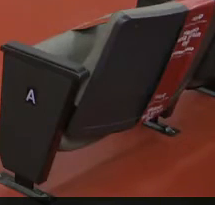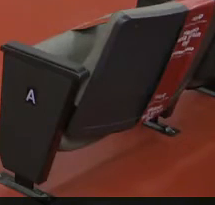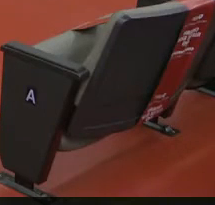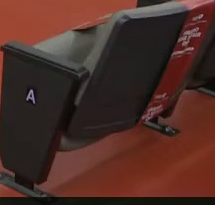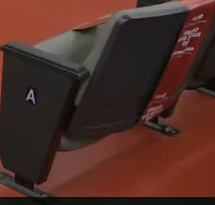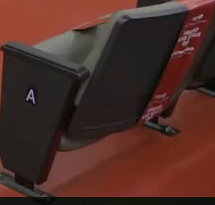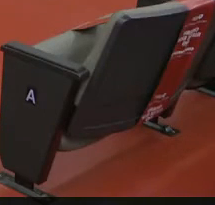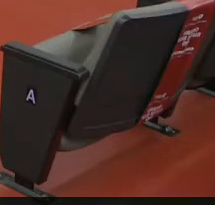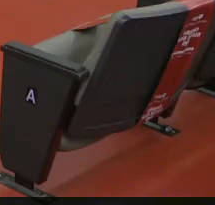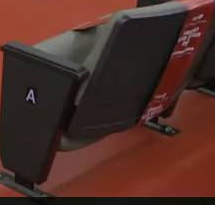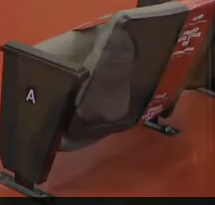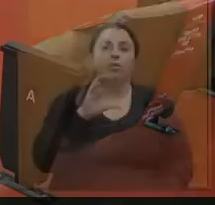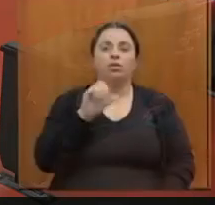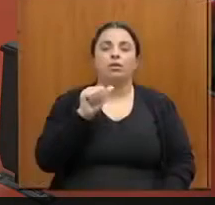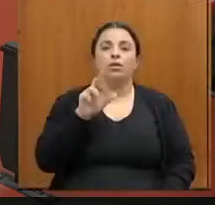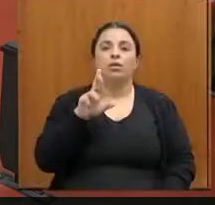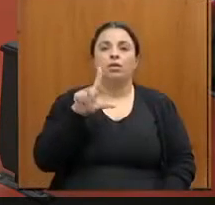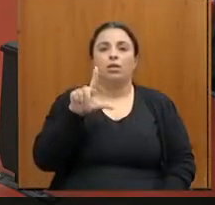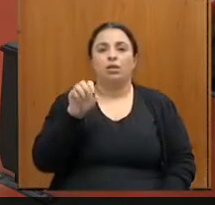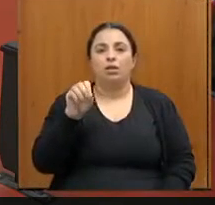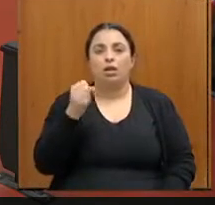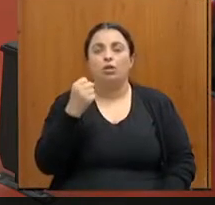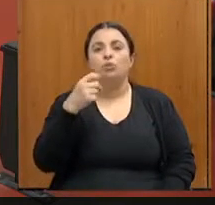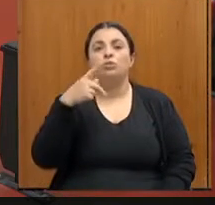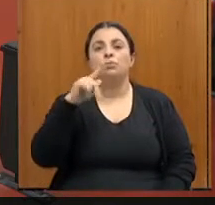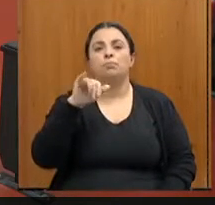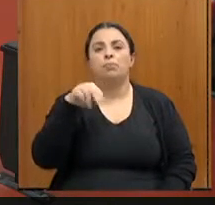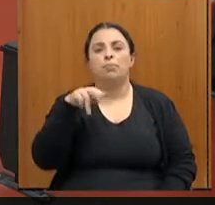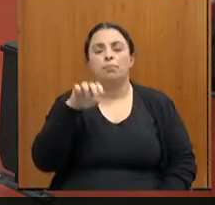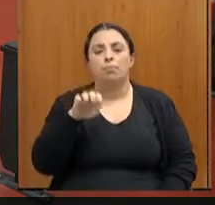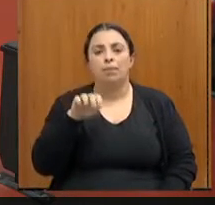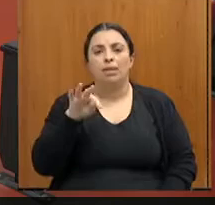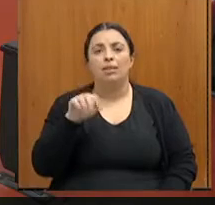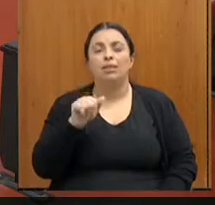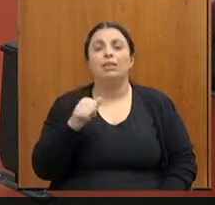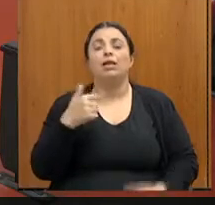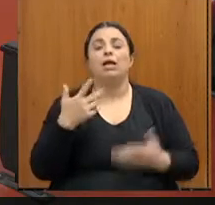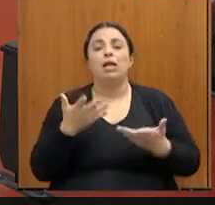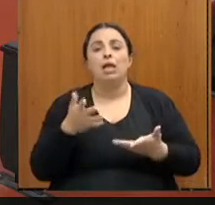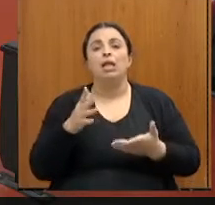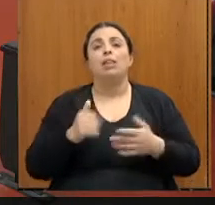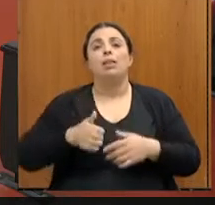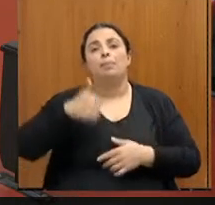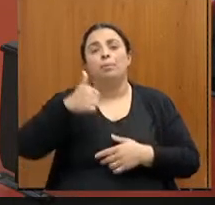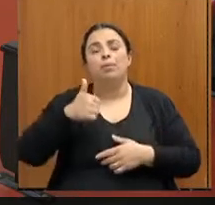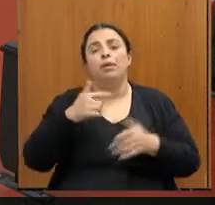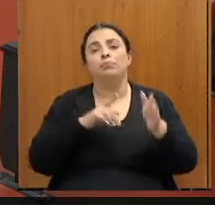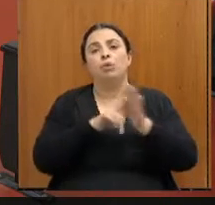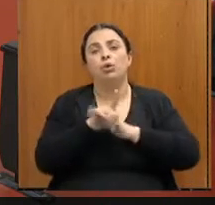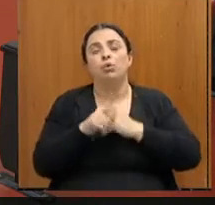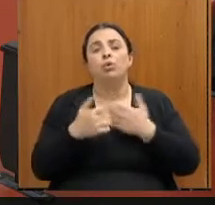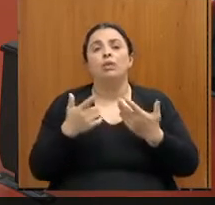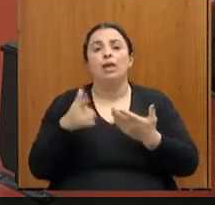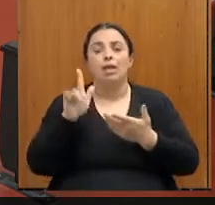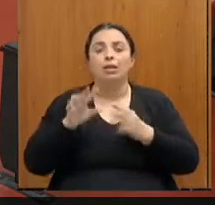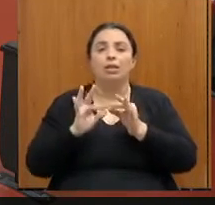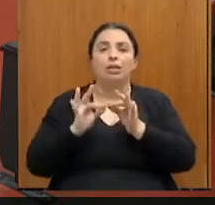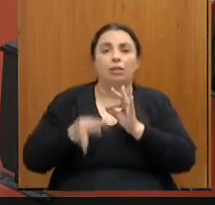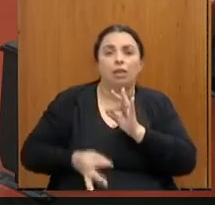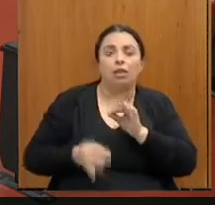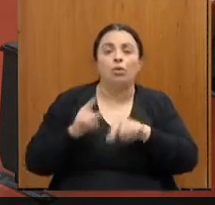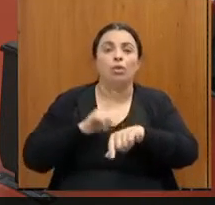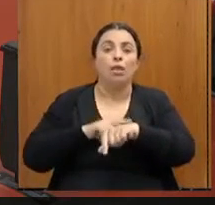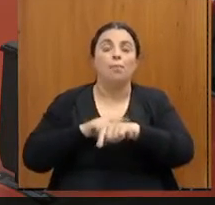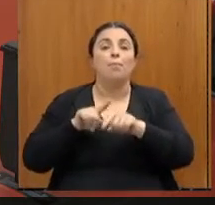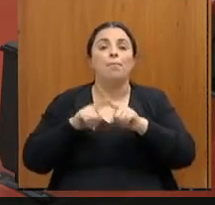tempo na primeira fase de questionamento mas eu não poderia deixar de passar a palavra para ele